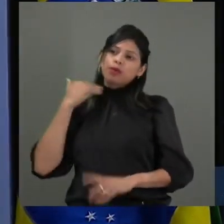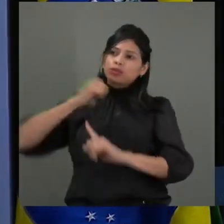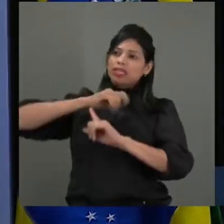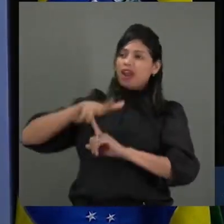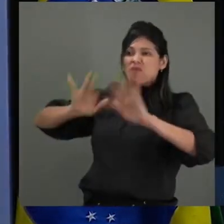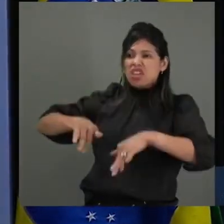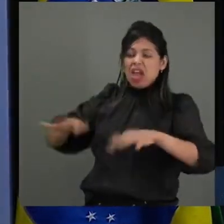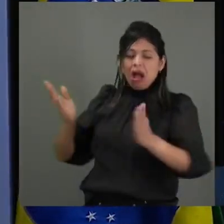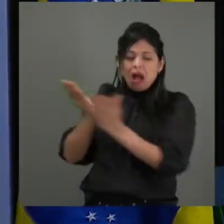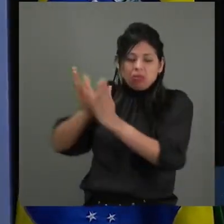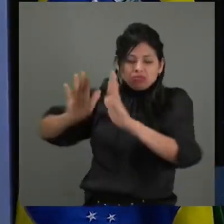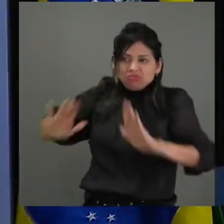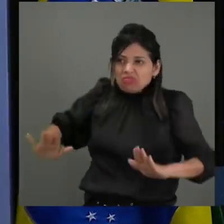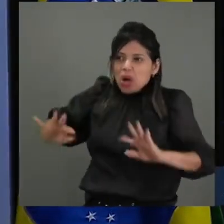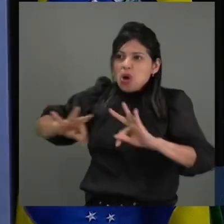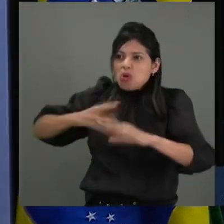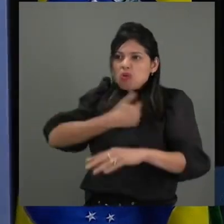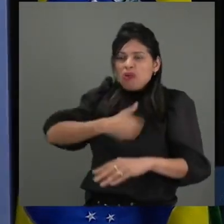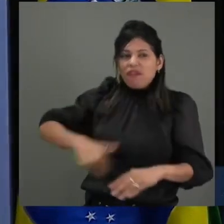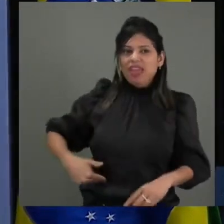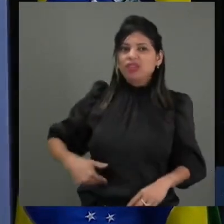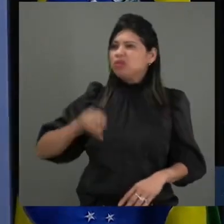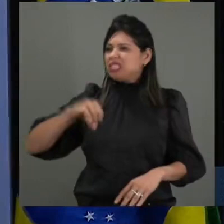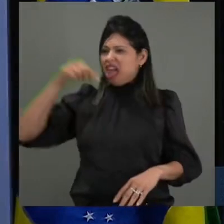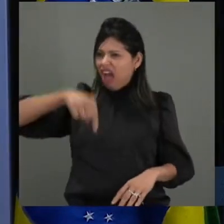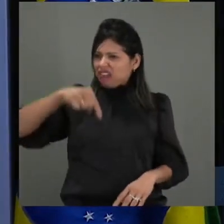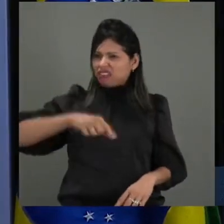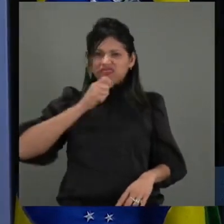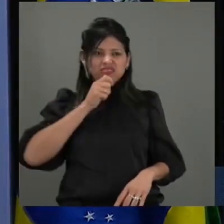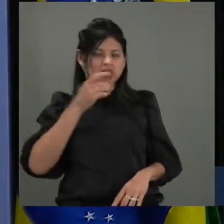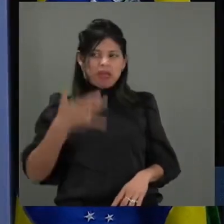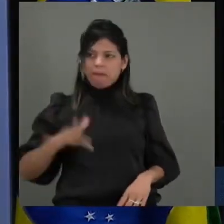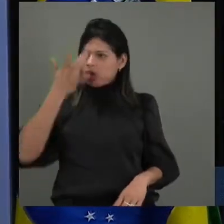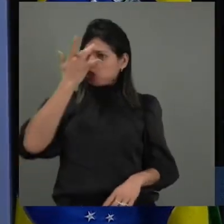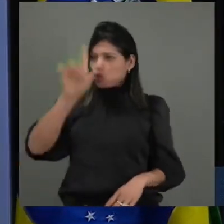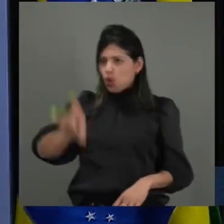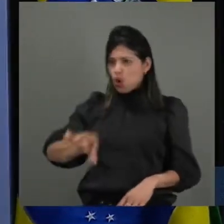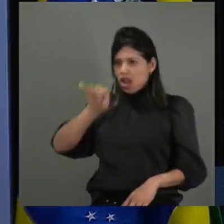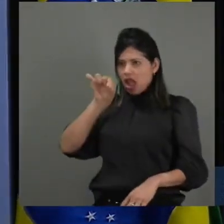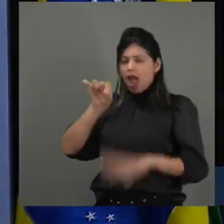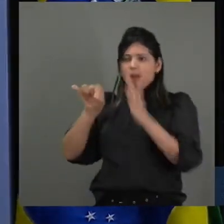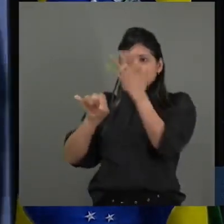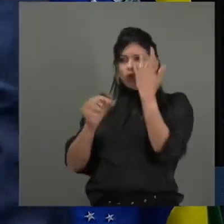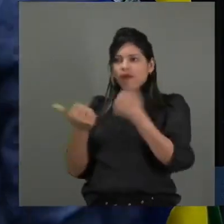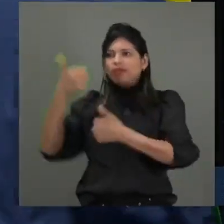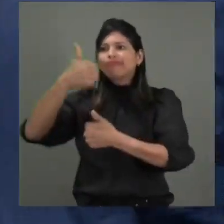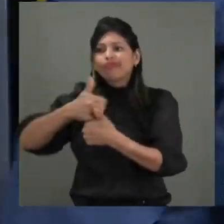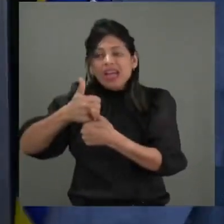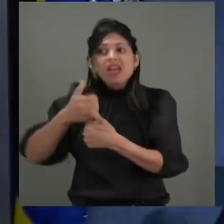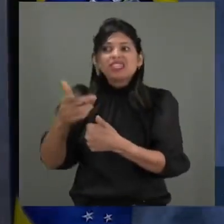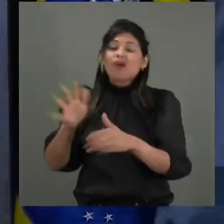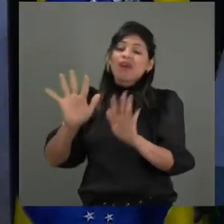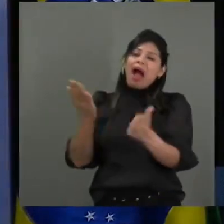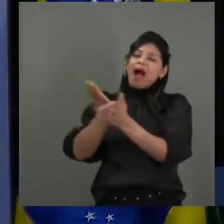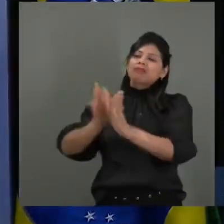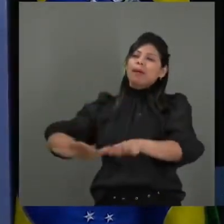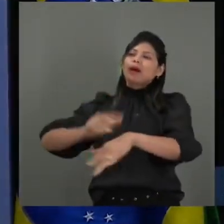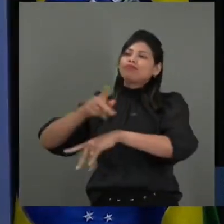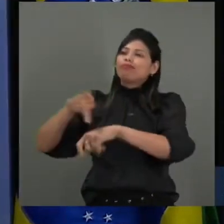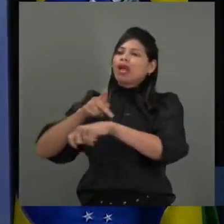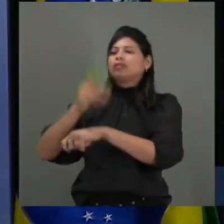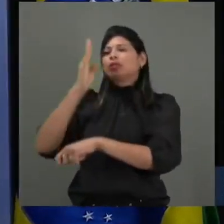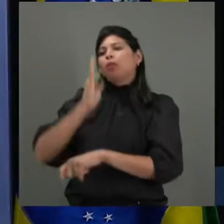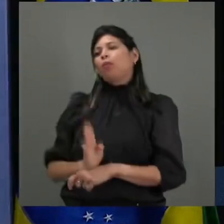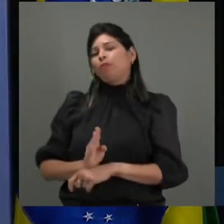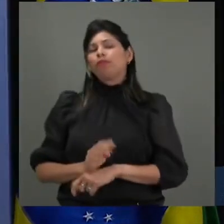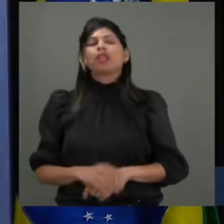fim do governo. E se essa casa não souber filtrar bem quem vai o suceder, vai ser o fim do nosso país. Para concluir,